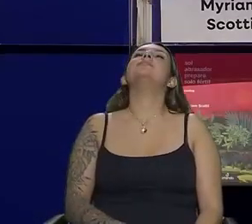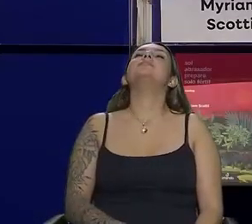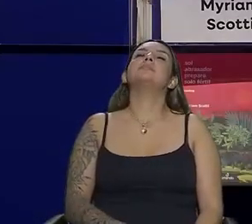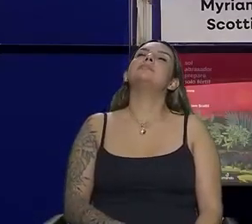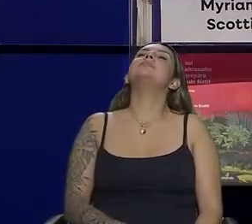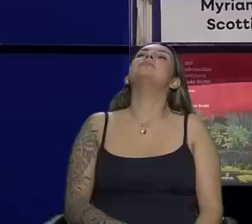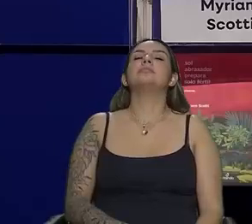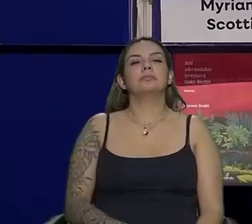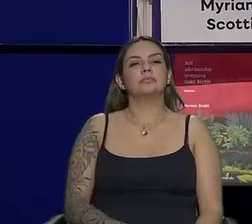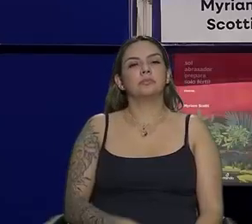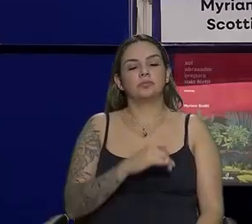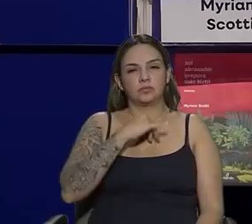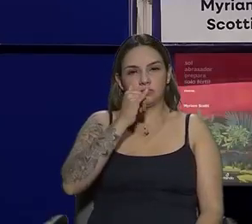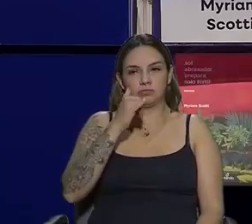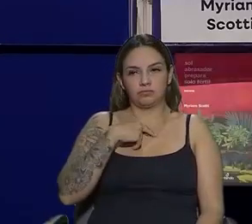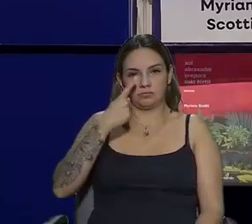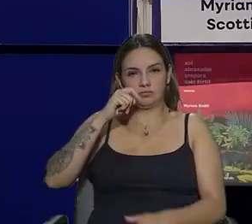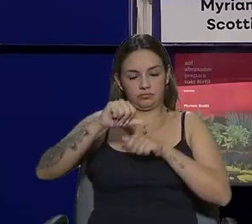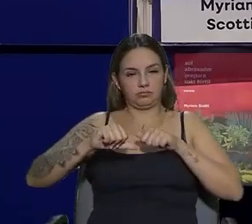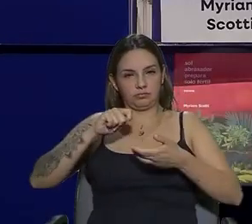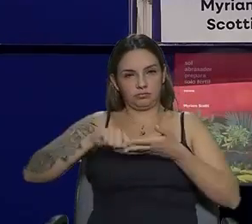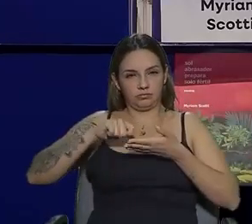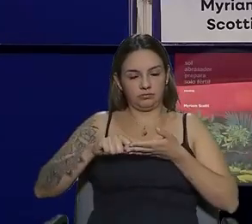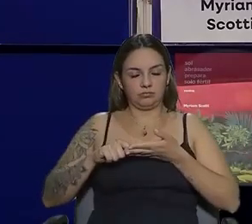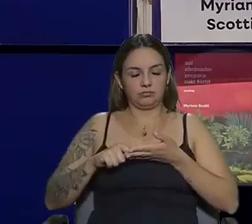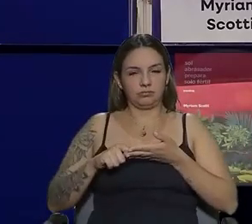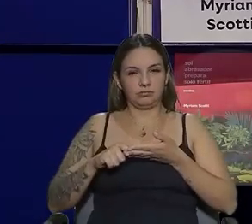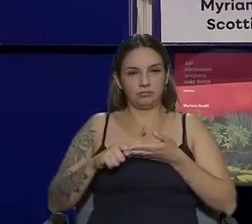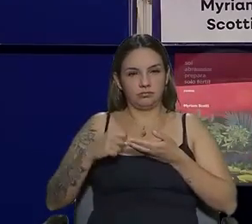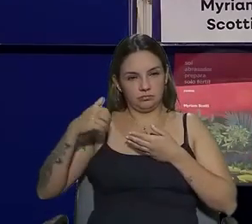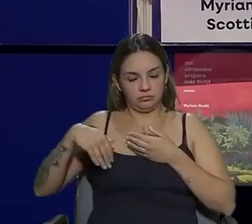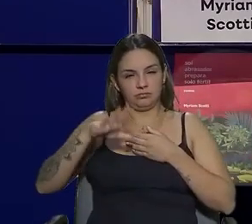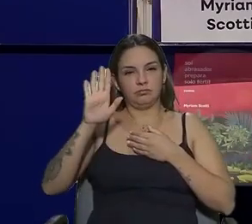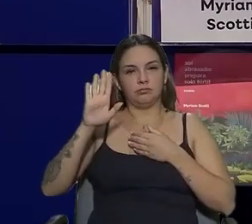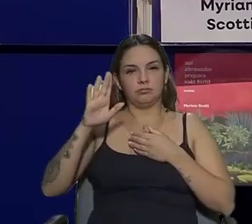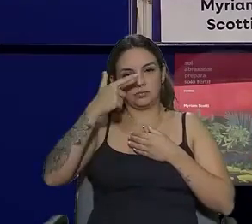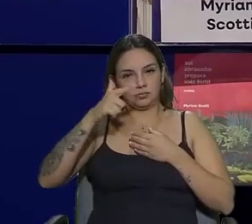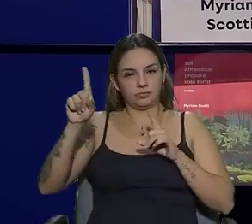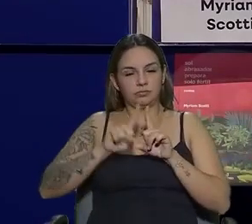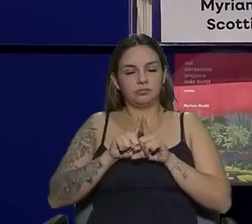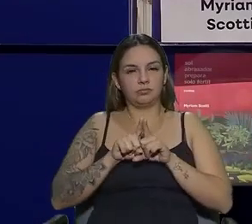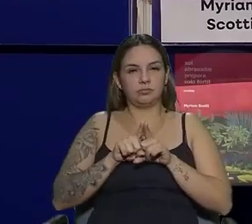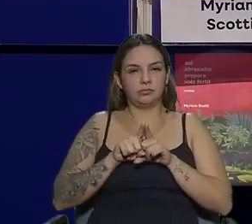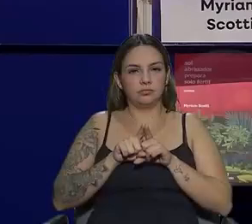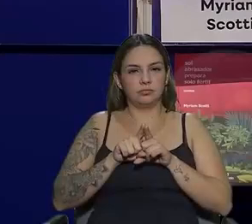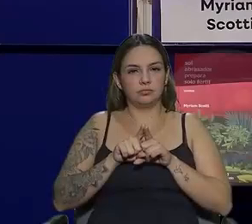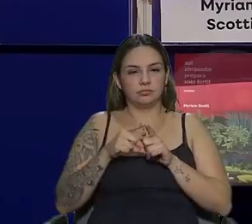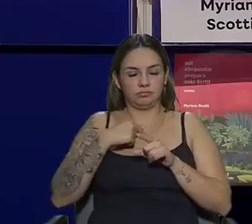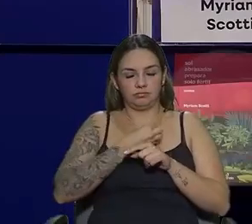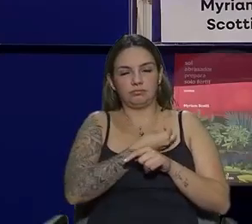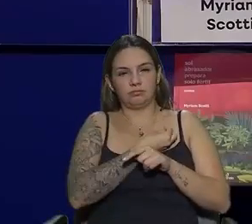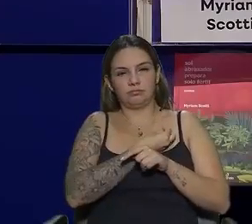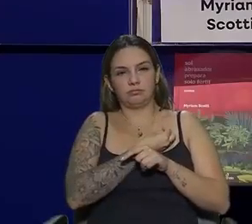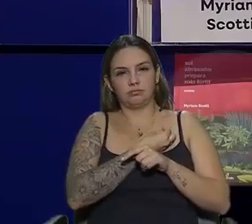poucos, eu me conto isso. Eu me tornei um escritor para levar, né, para o outro também aquilo que eu